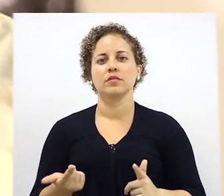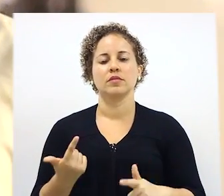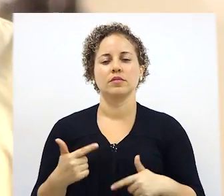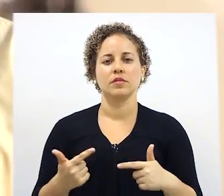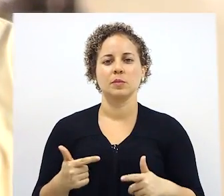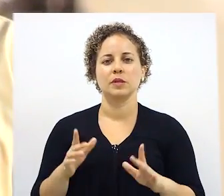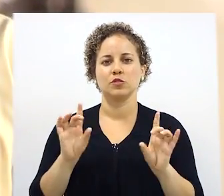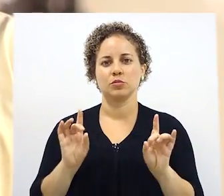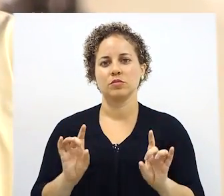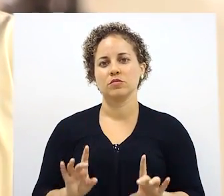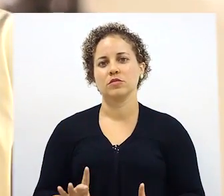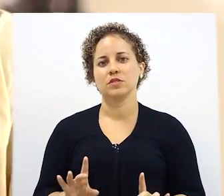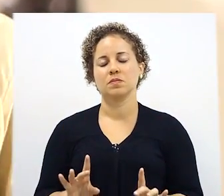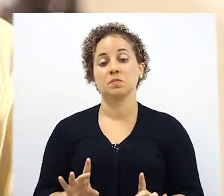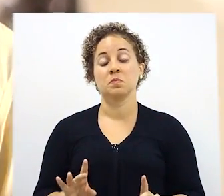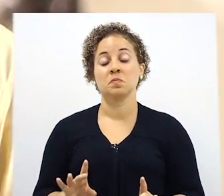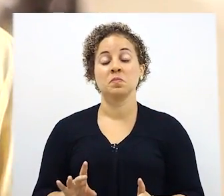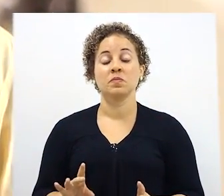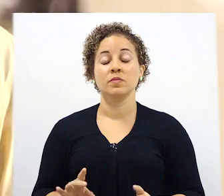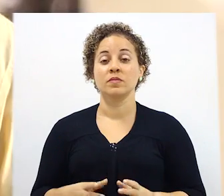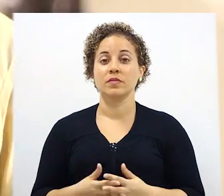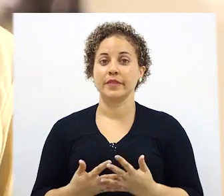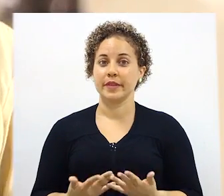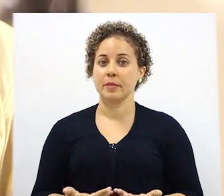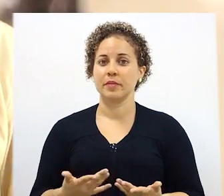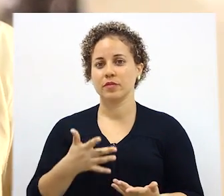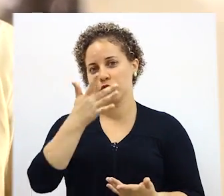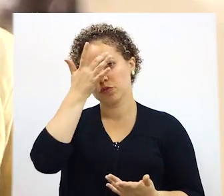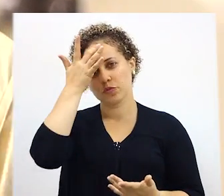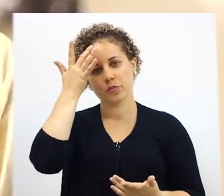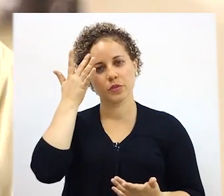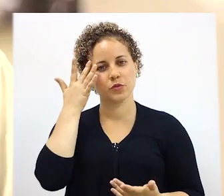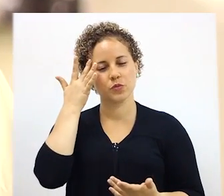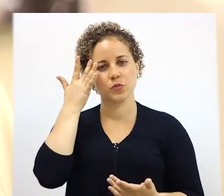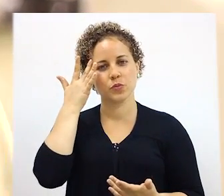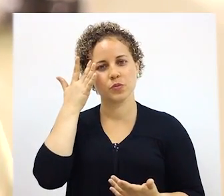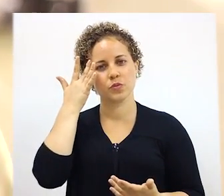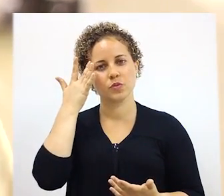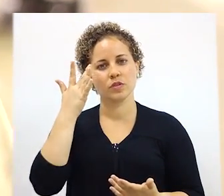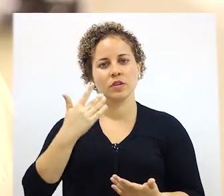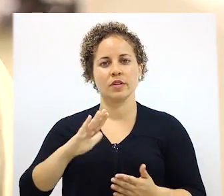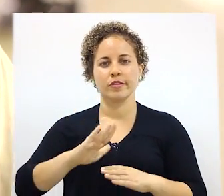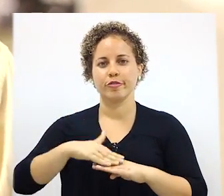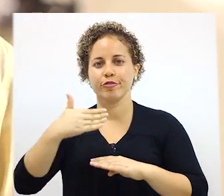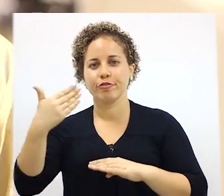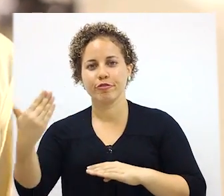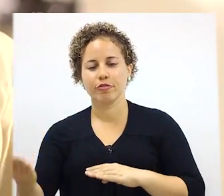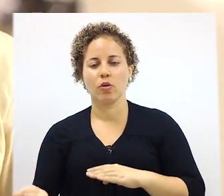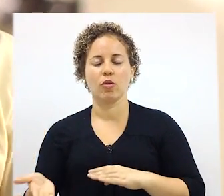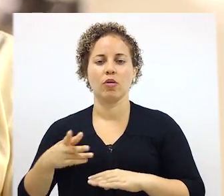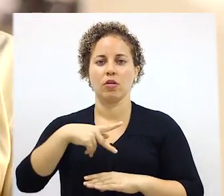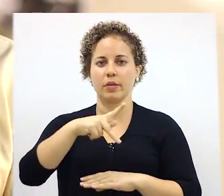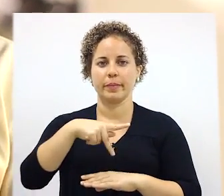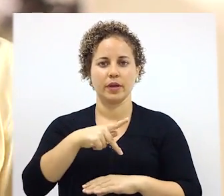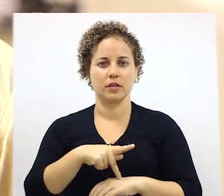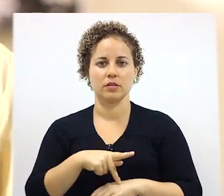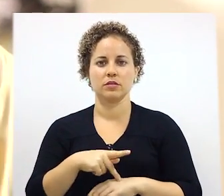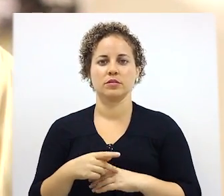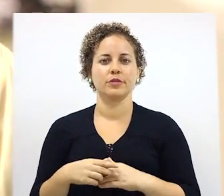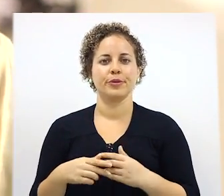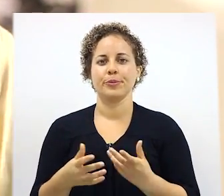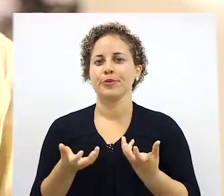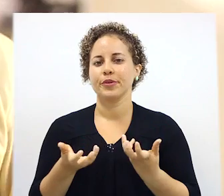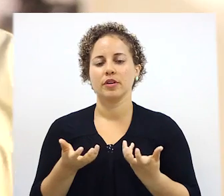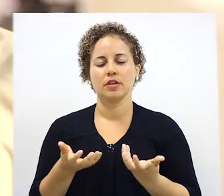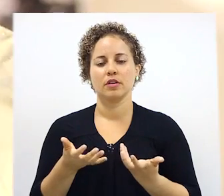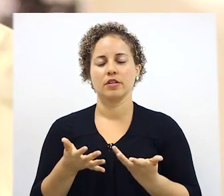serviço especializado. Você não tinha pessoas que entendiam, geralmente as pessoas eram de fora, né? Quando a gente queria